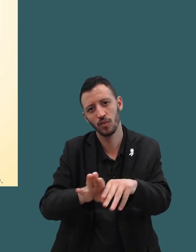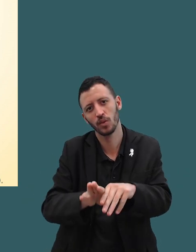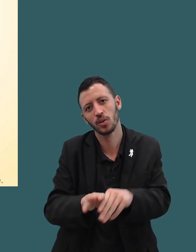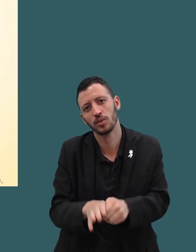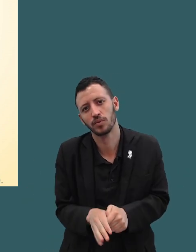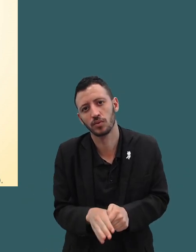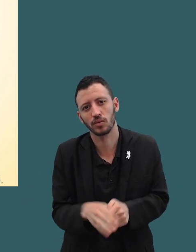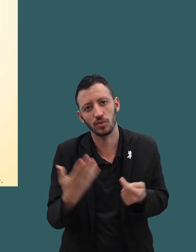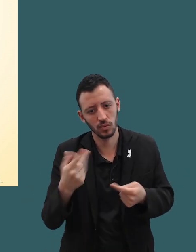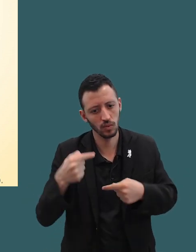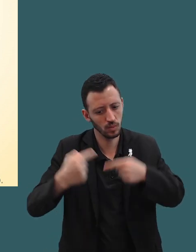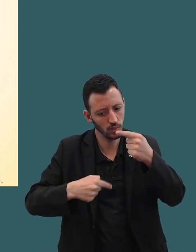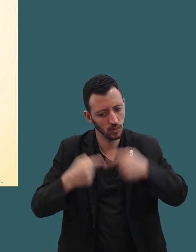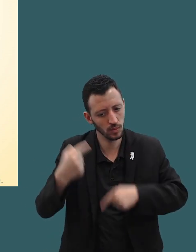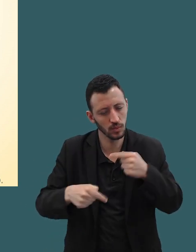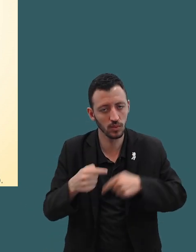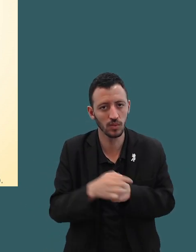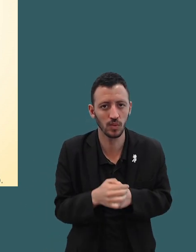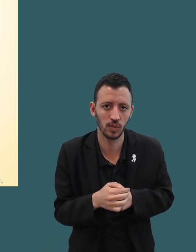também, nesse debate,